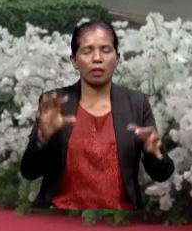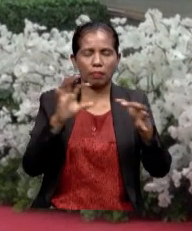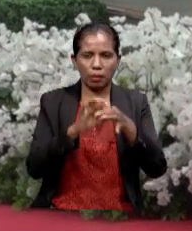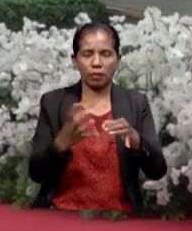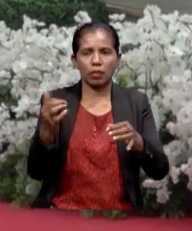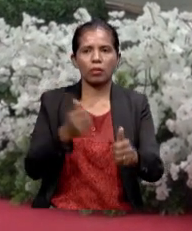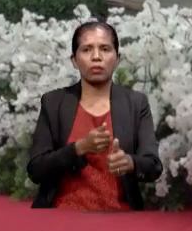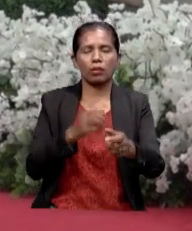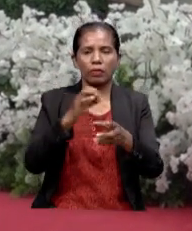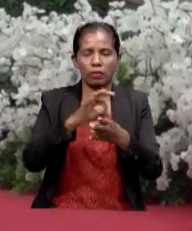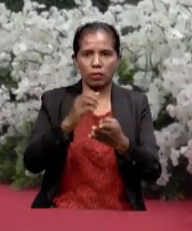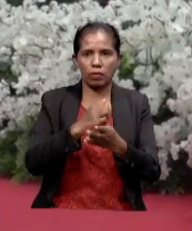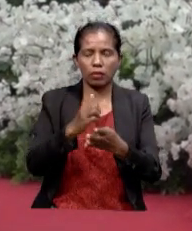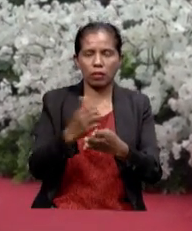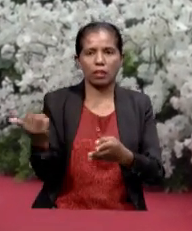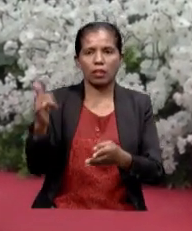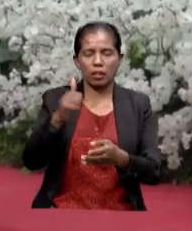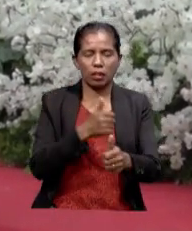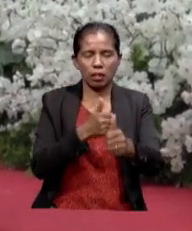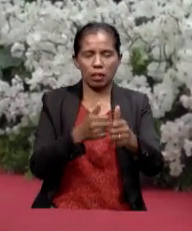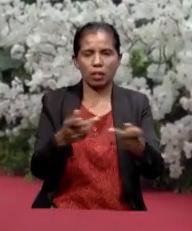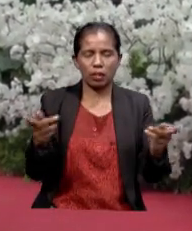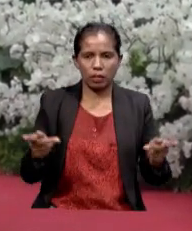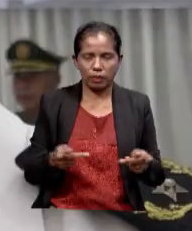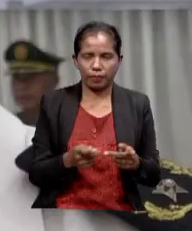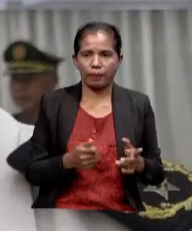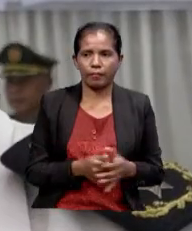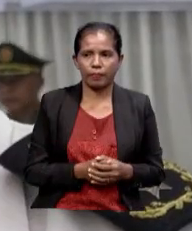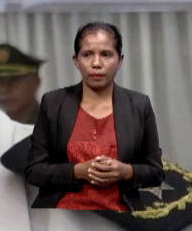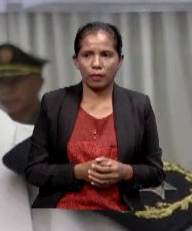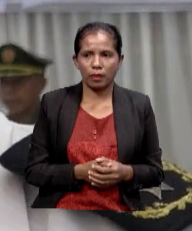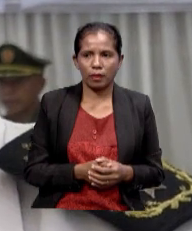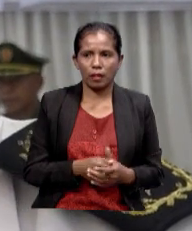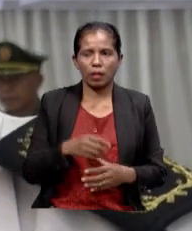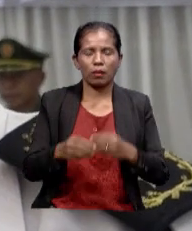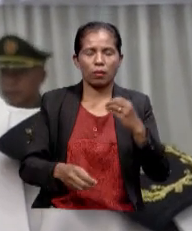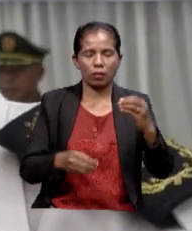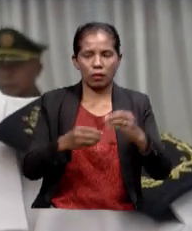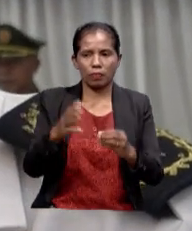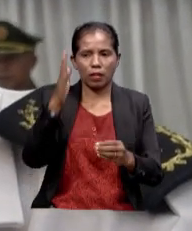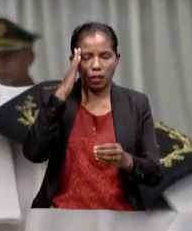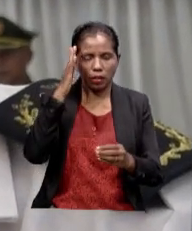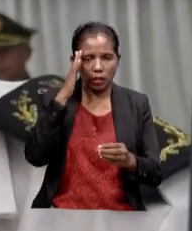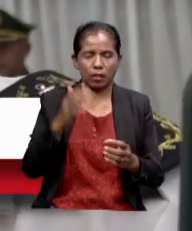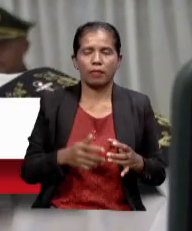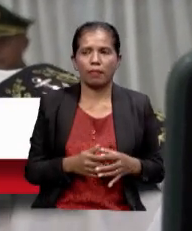tuir formação, tuir idei da CNI área. De modo geral, né, relaciona o conhecimento